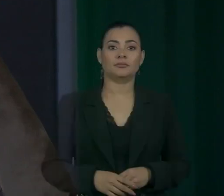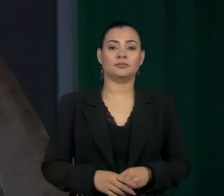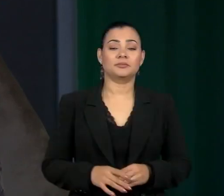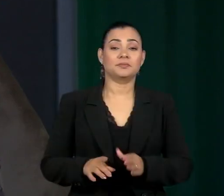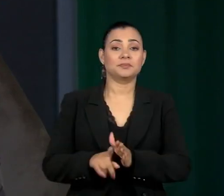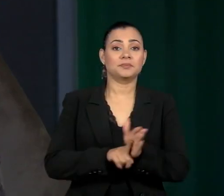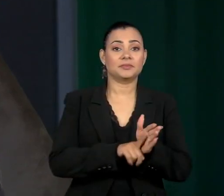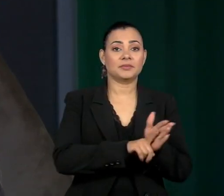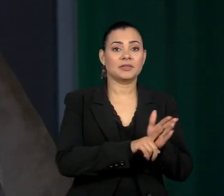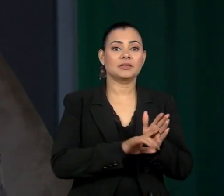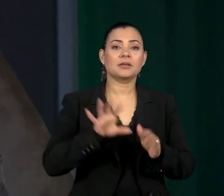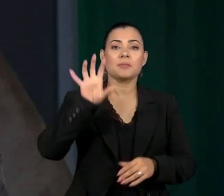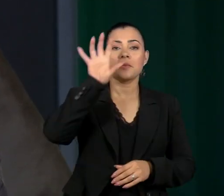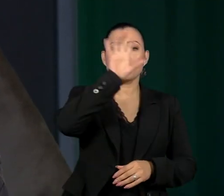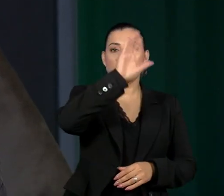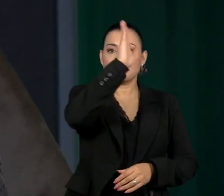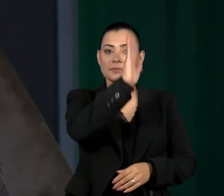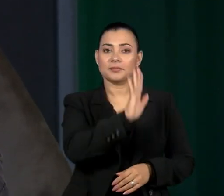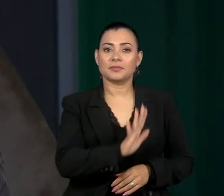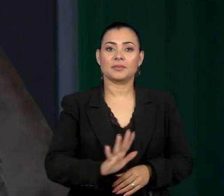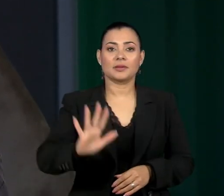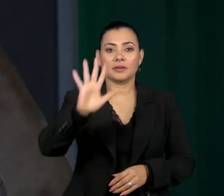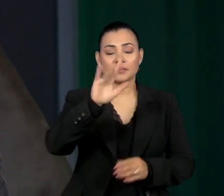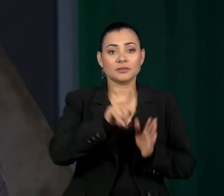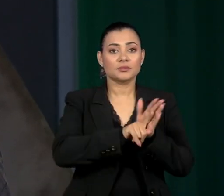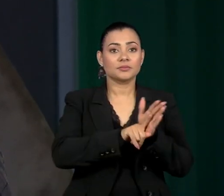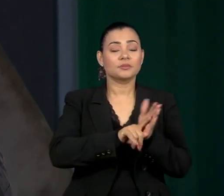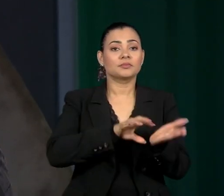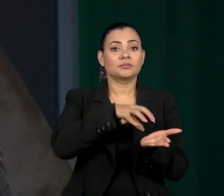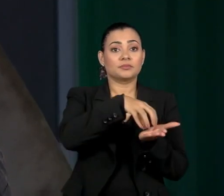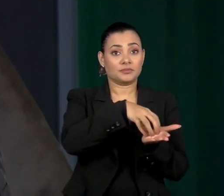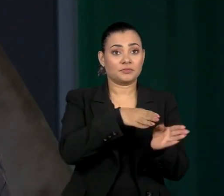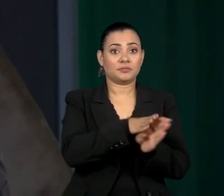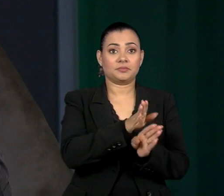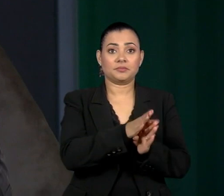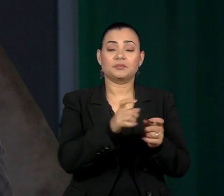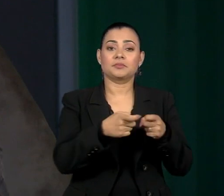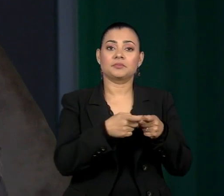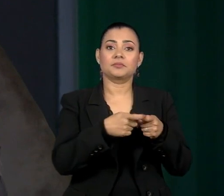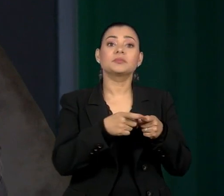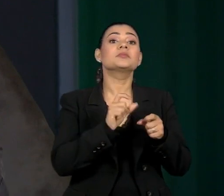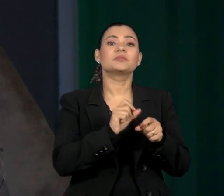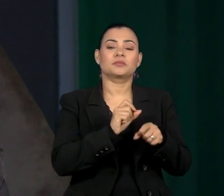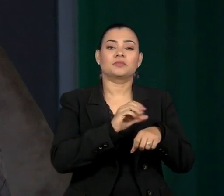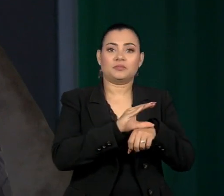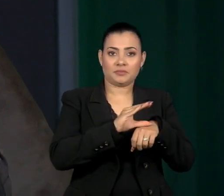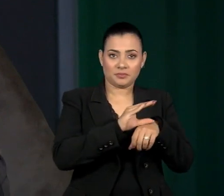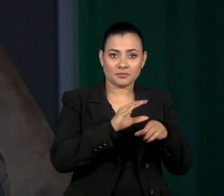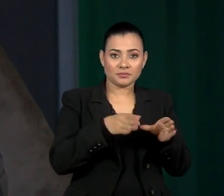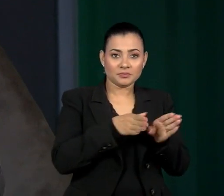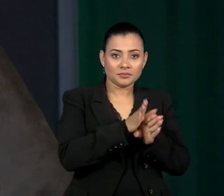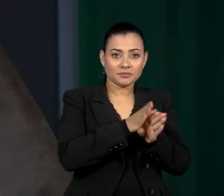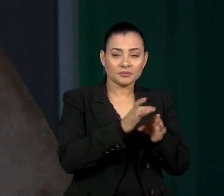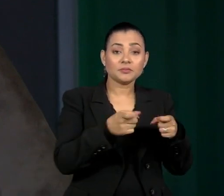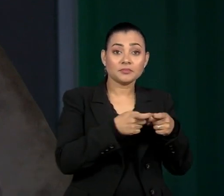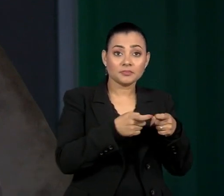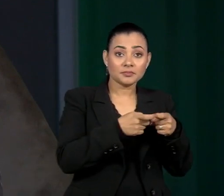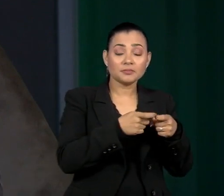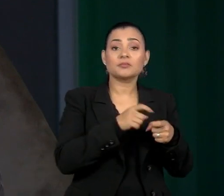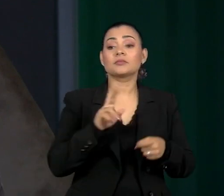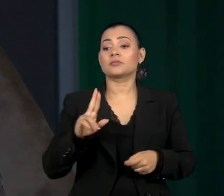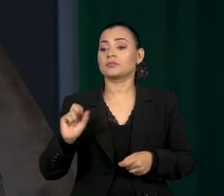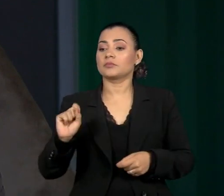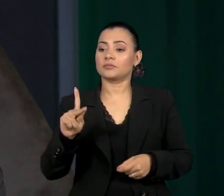A pesquisa demográfica médica do Brasil, produzida pelo Conselho Federal de Medicina, em parceria com a USP, mostrou que o sistema de